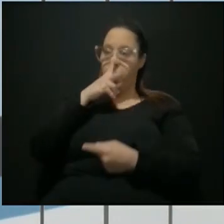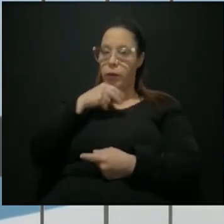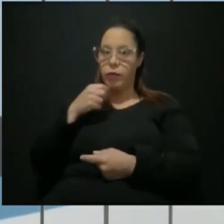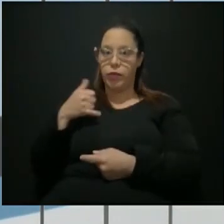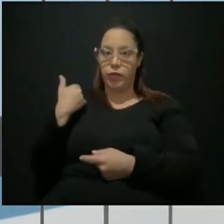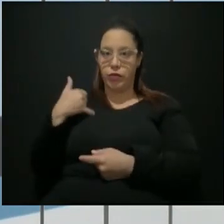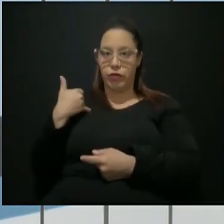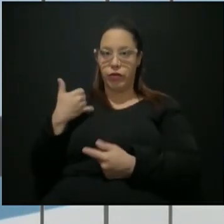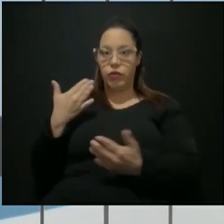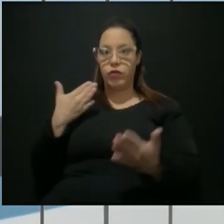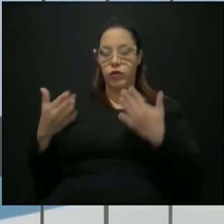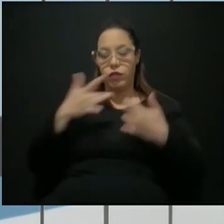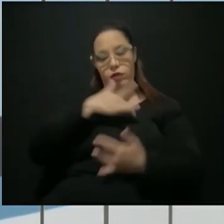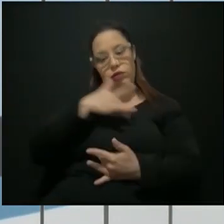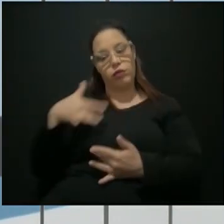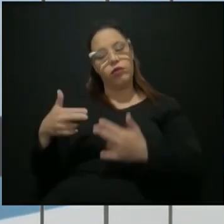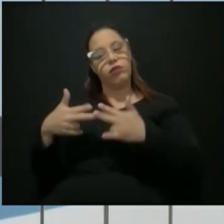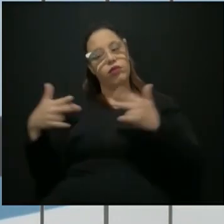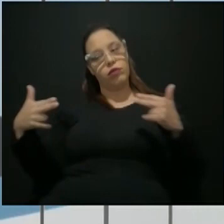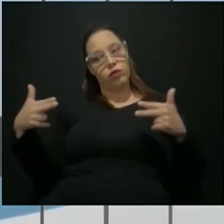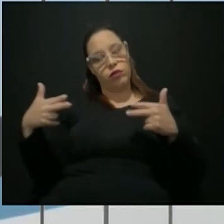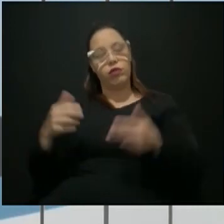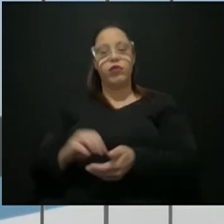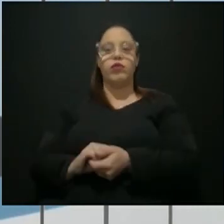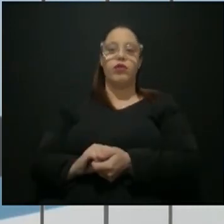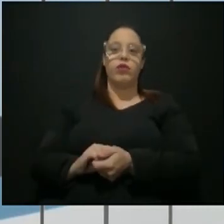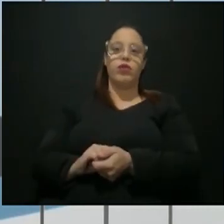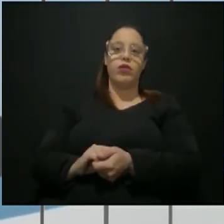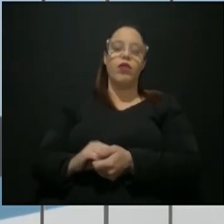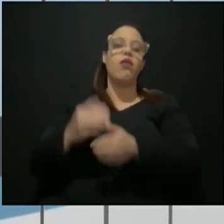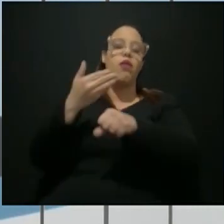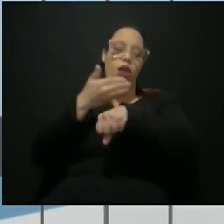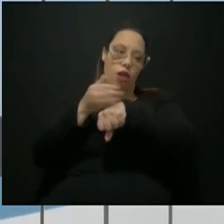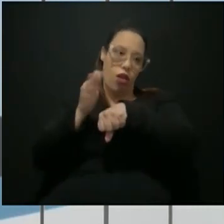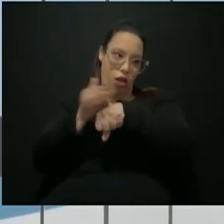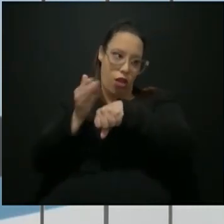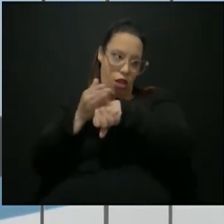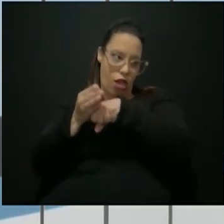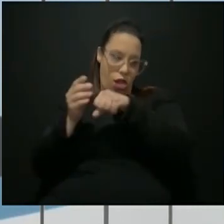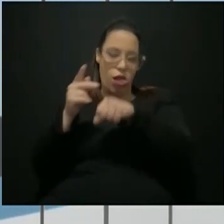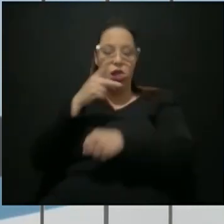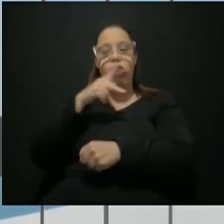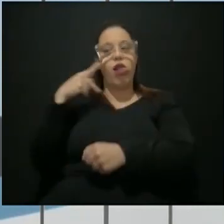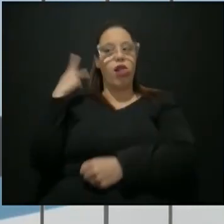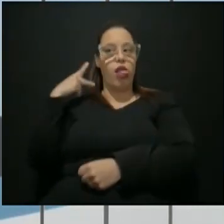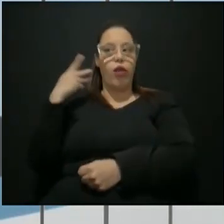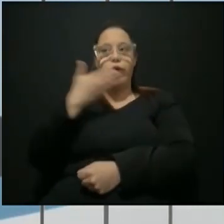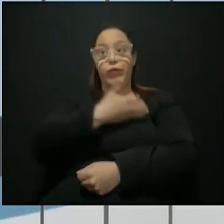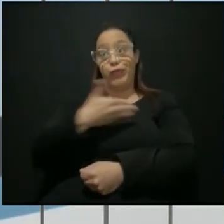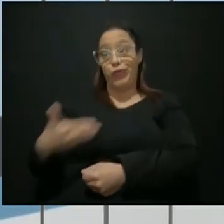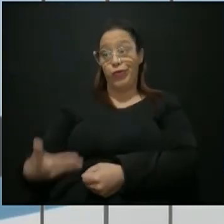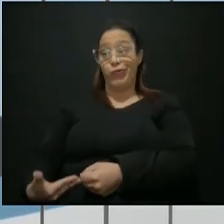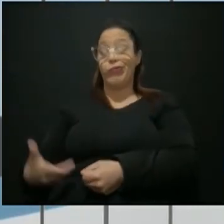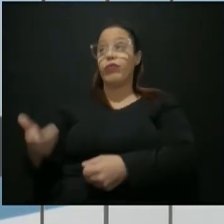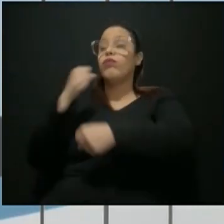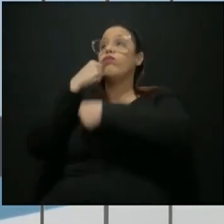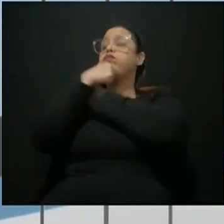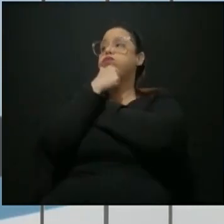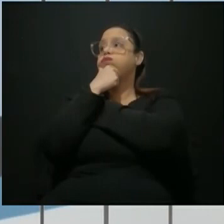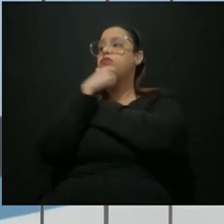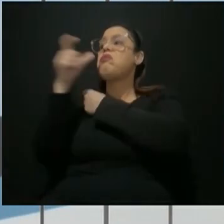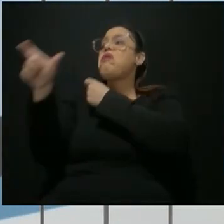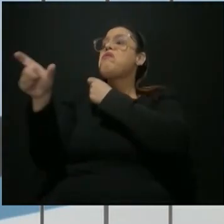saúde diferentes. Então, quando a gente vai avaliar na prática as políticas públicas, muitas vezes as pessoas falam assim, poxa, tem uma pessoa ali, parou a